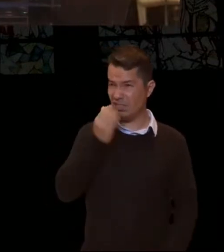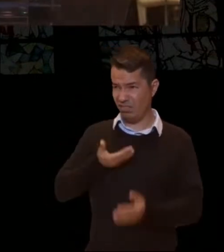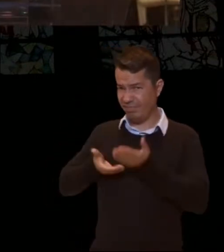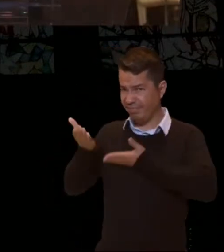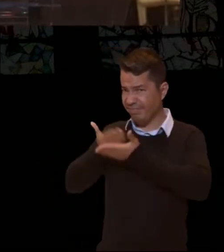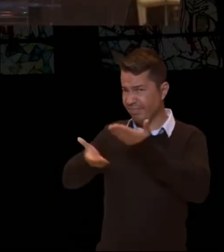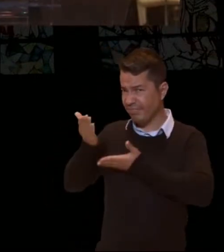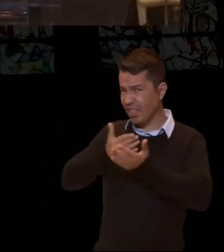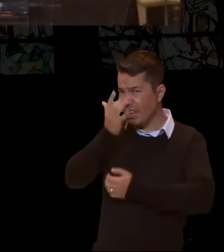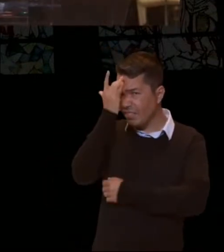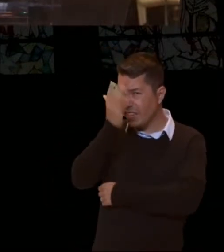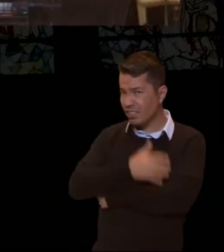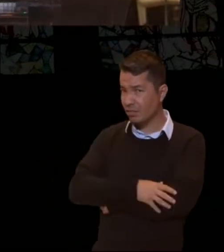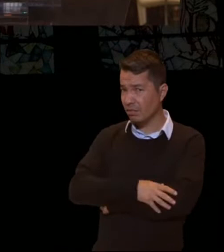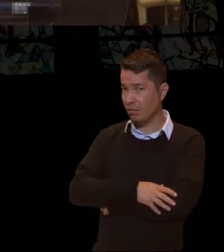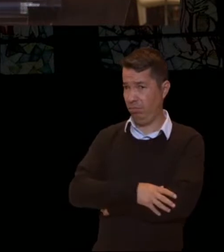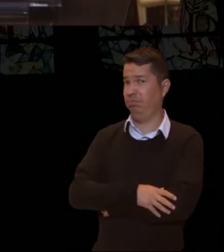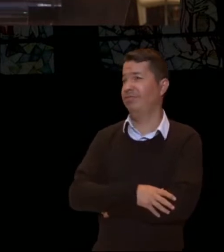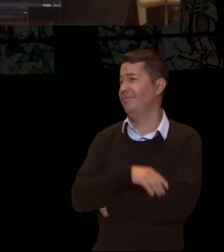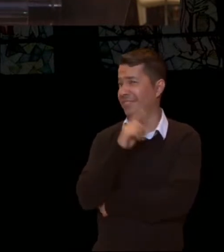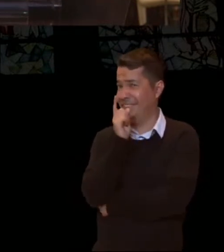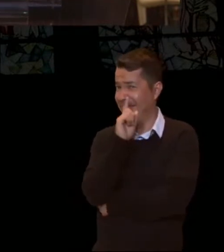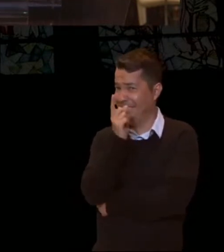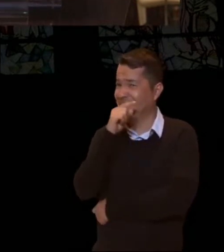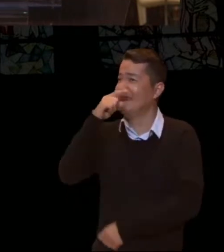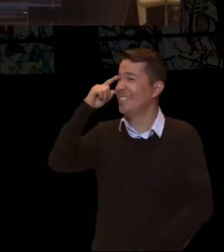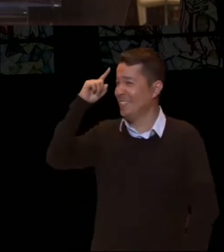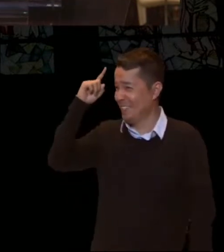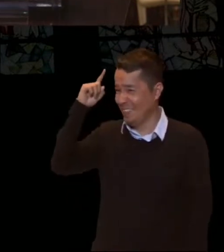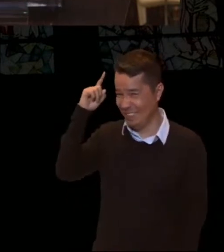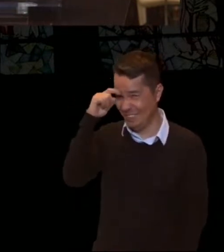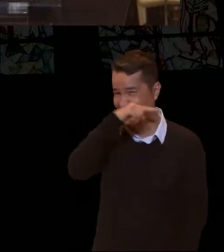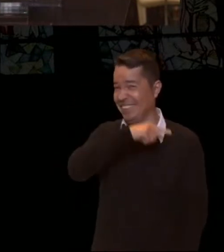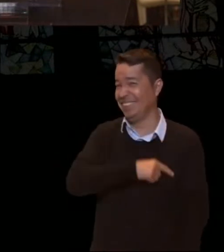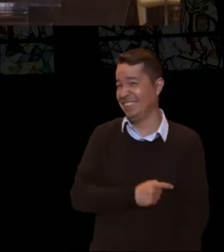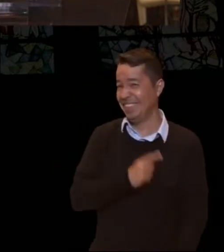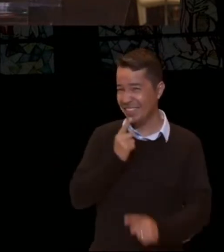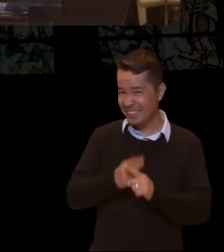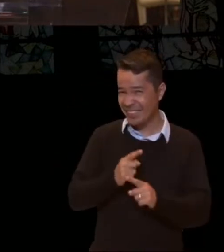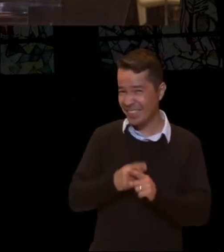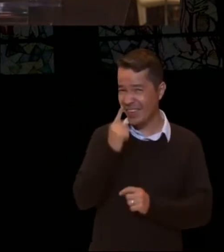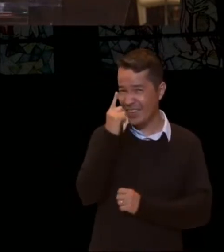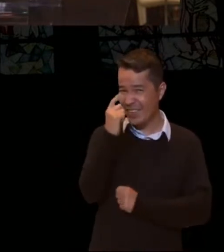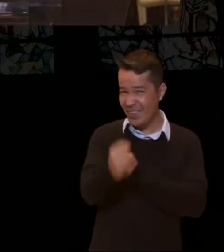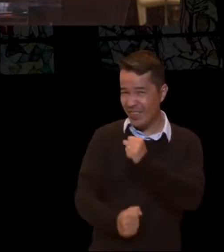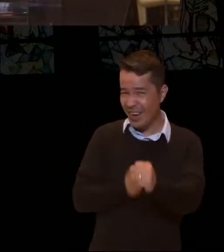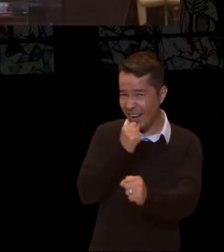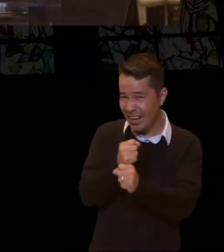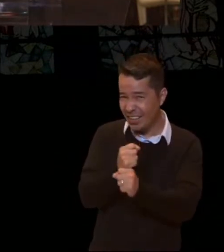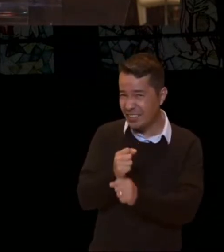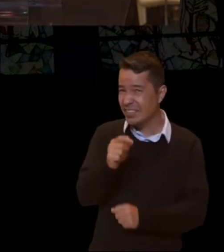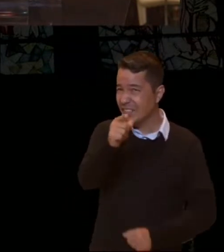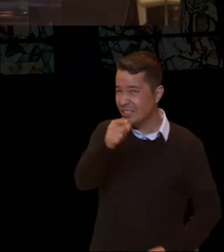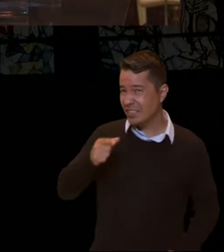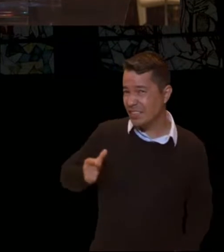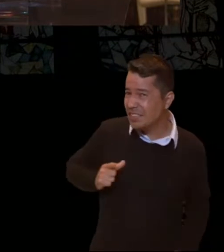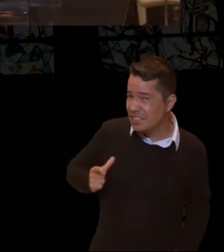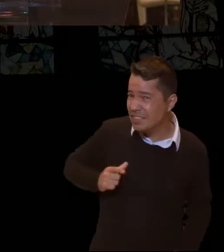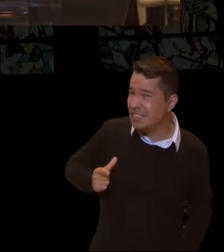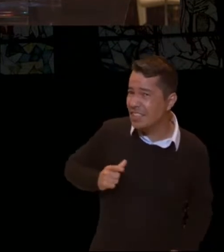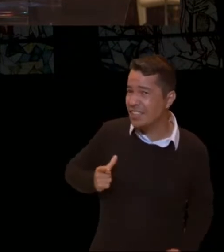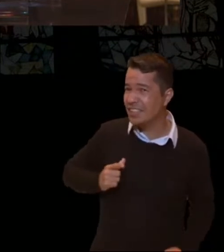ano você vai conviver intensamente com seus colegas. E vai ser um aprendizado de